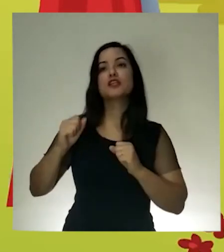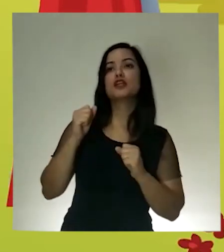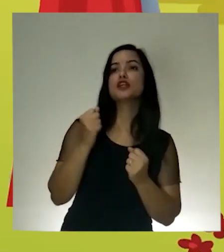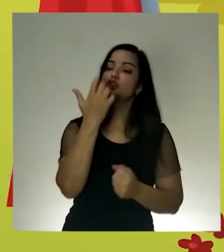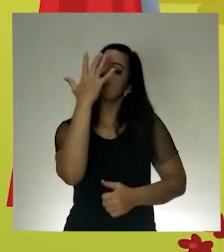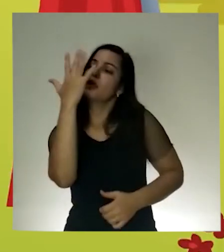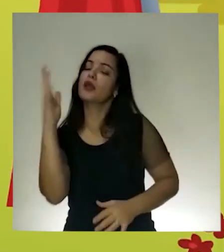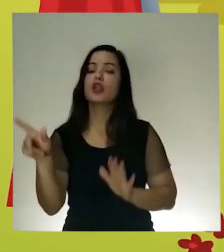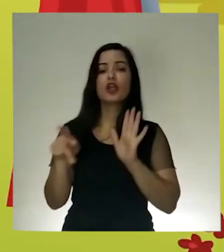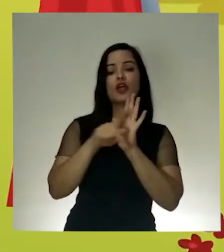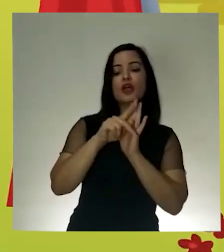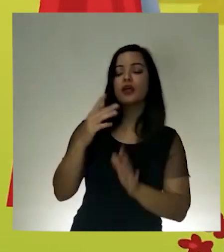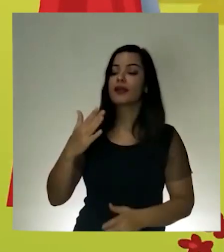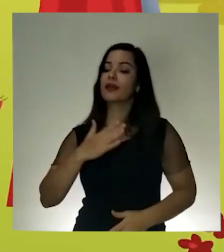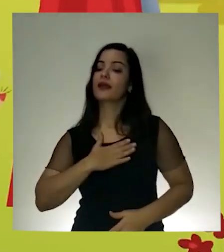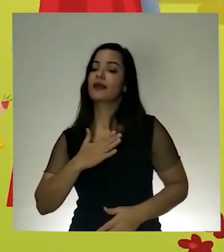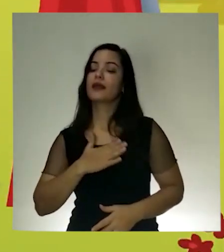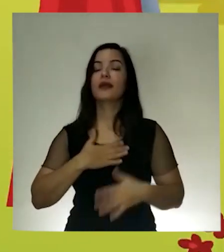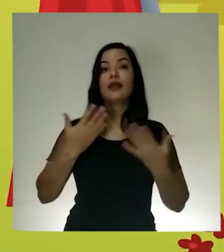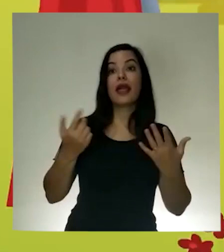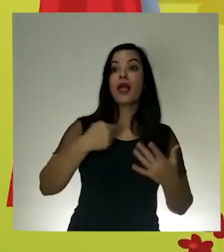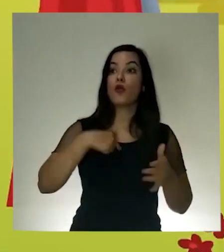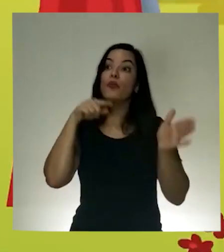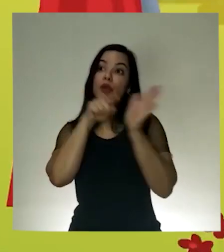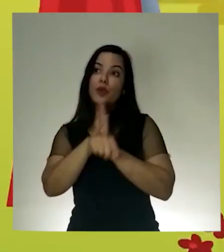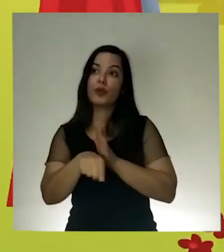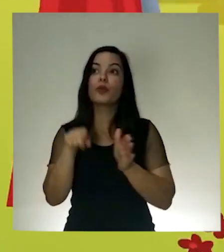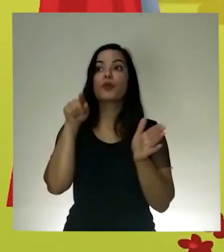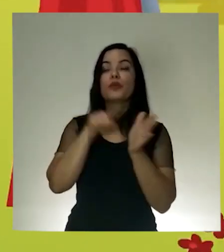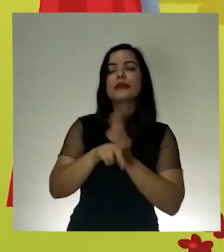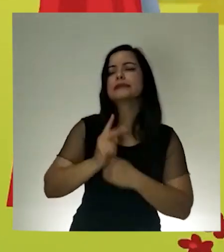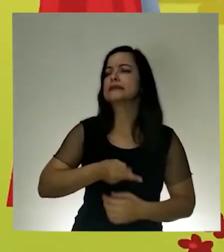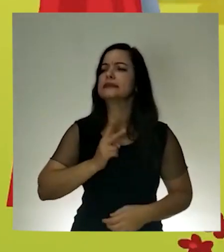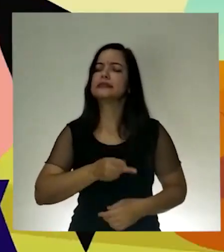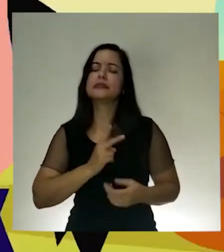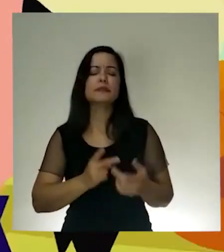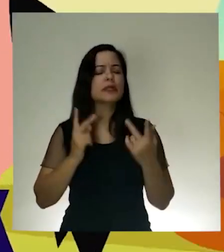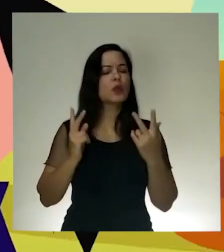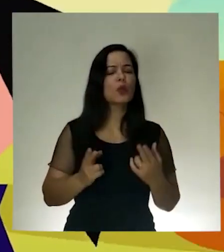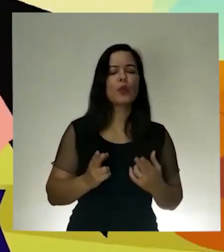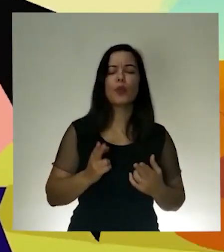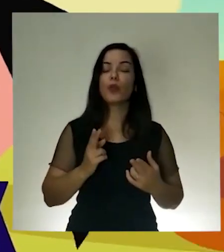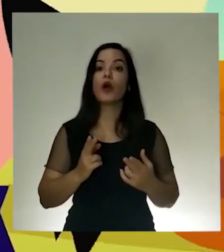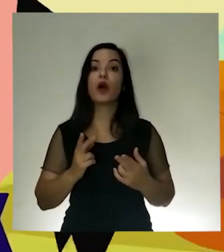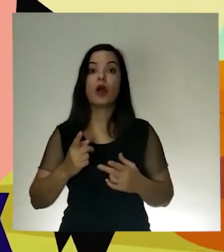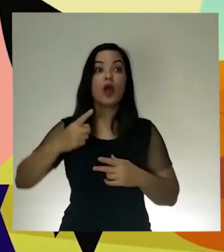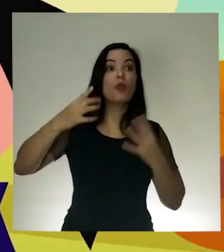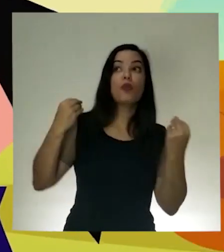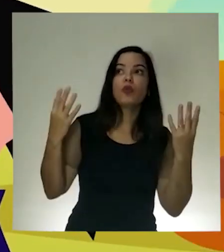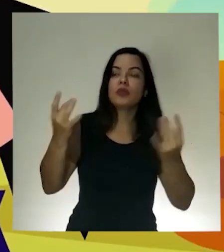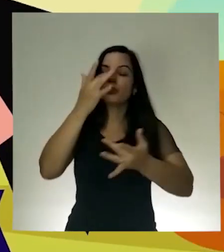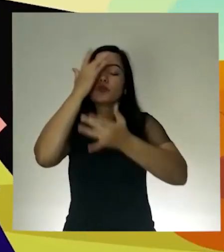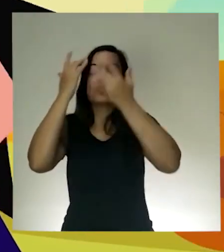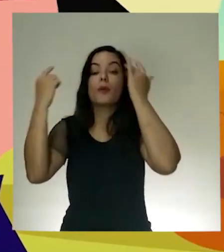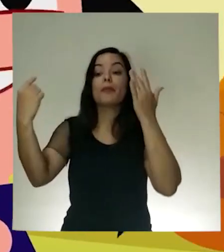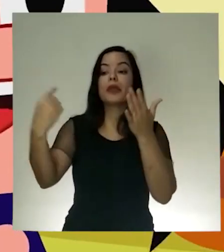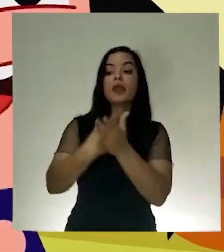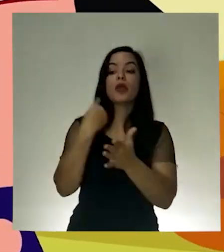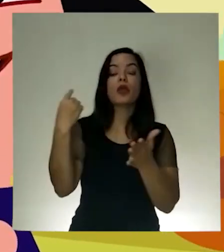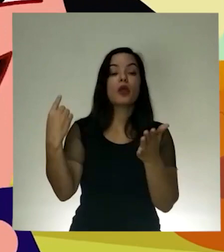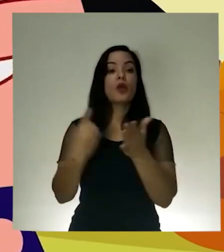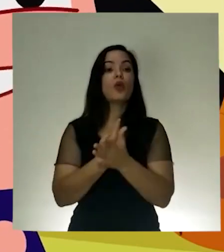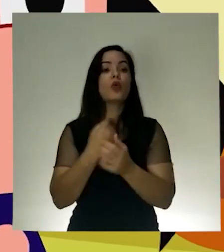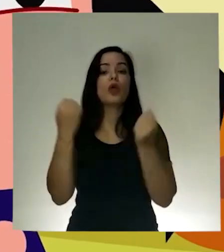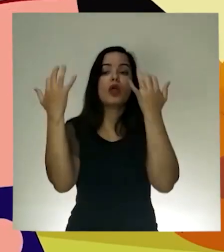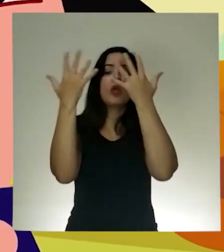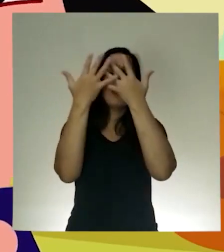Espelho, espelho meu, sempre vem uma pergunta. Querem saber por que eu embaço? Se nem força